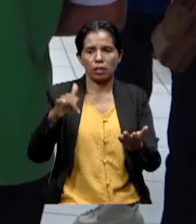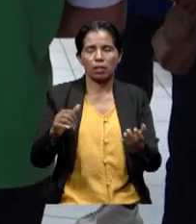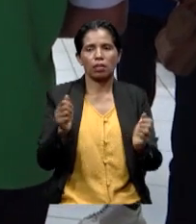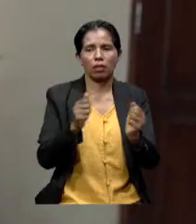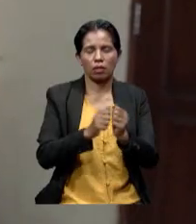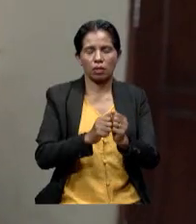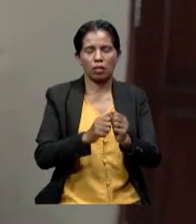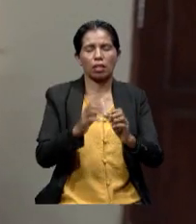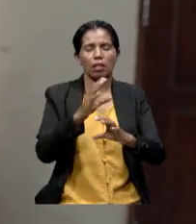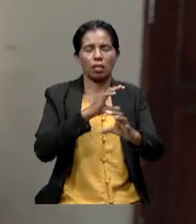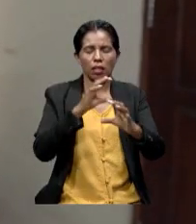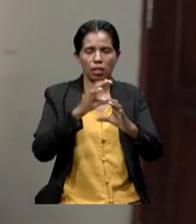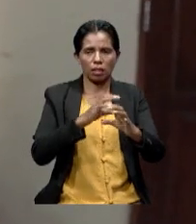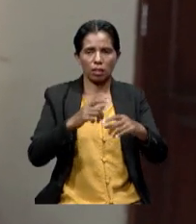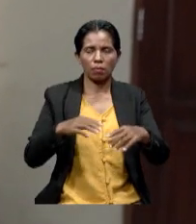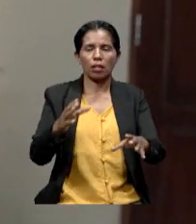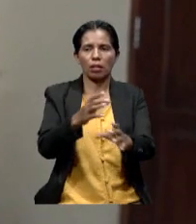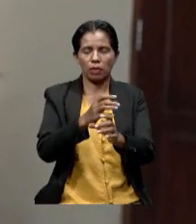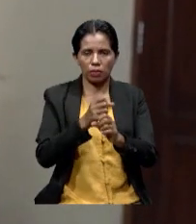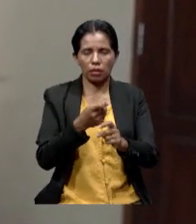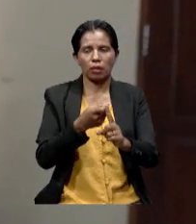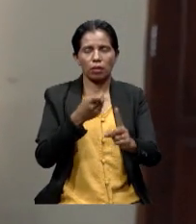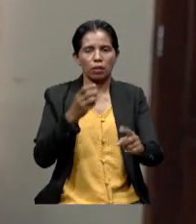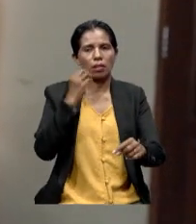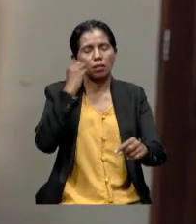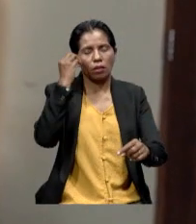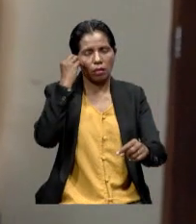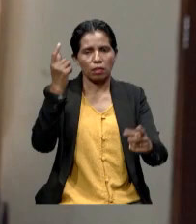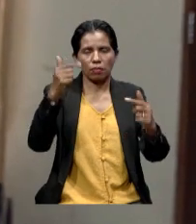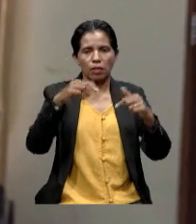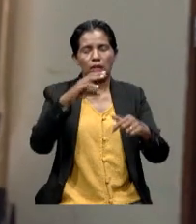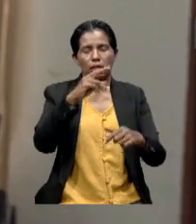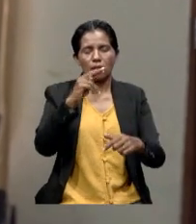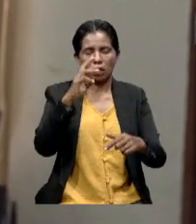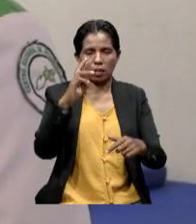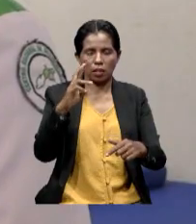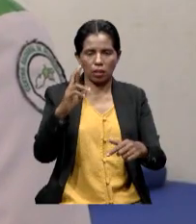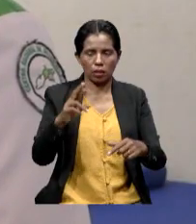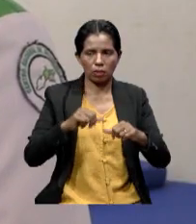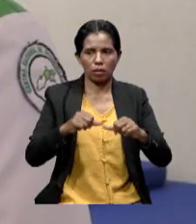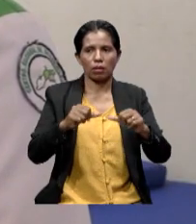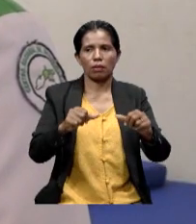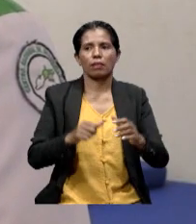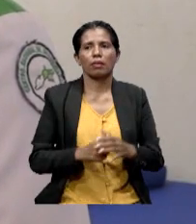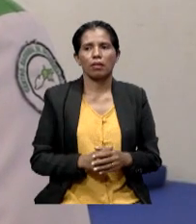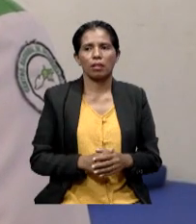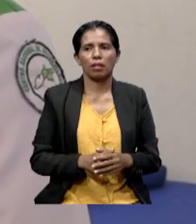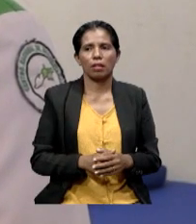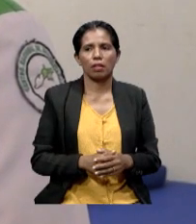hosi Centro Nacional Rehabilitação Batula hosi ni uma mai hasener hori continua terapia. Ao mesmo ela